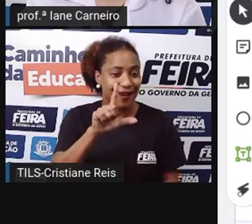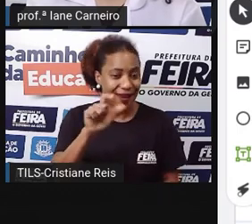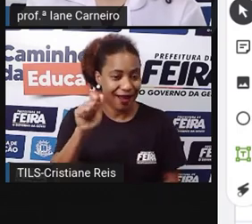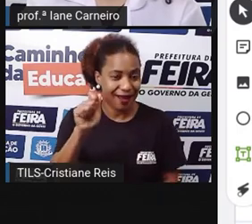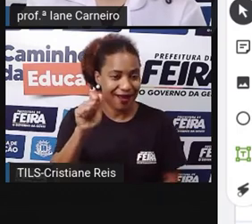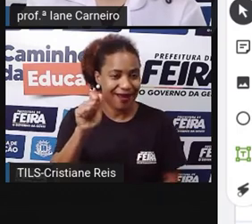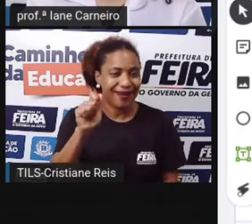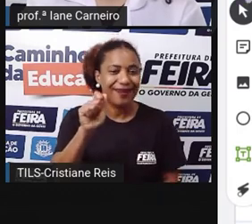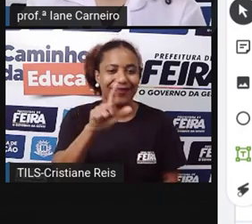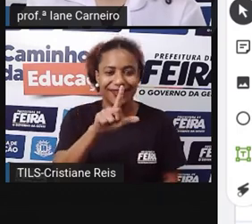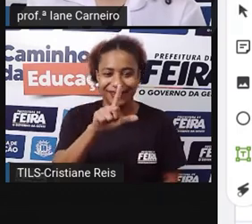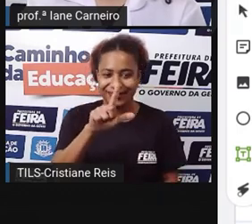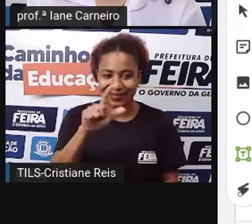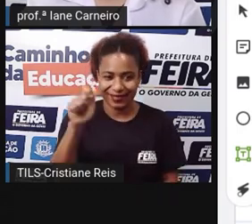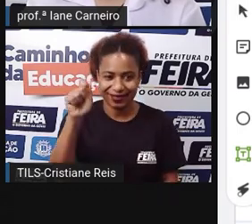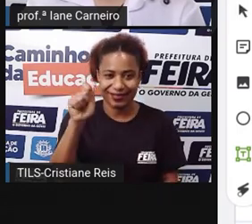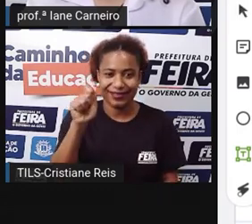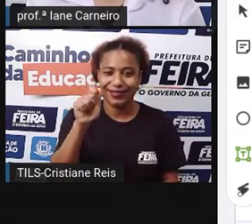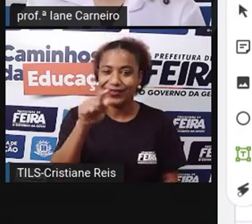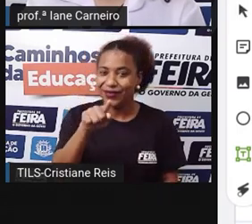Lá, né? Onde é que está escrito lá?